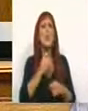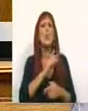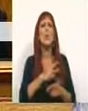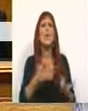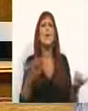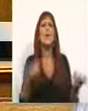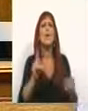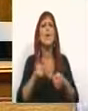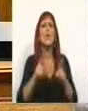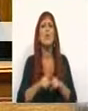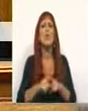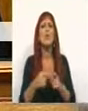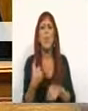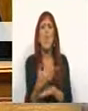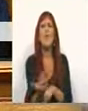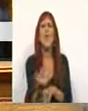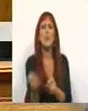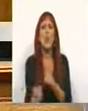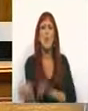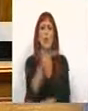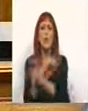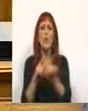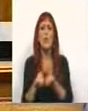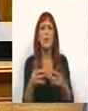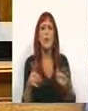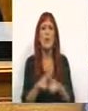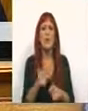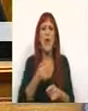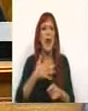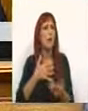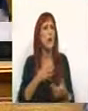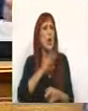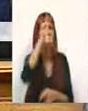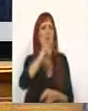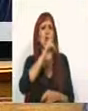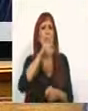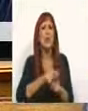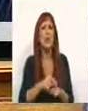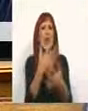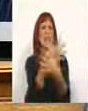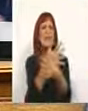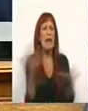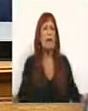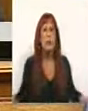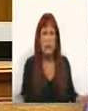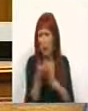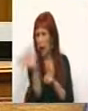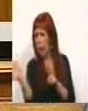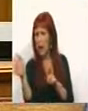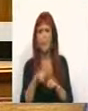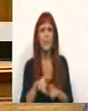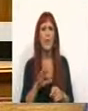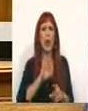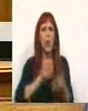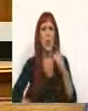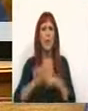pergunta-lhe sobre os atrasos de fundos comunitários às ações empresariais, e o Sr. Ministro responde com os incêndios. O